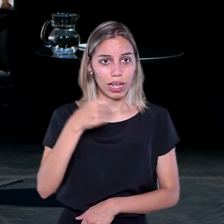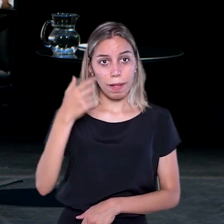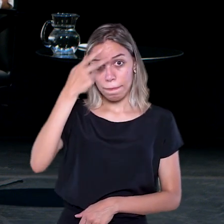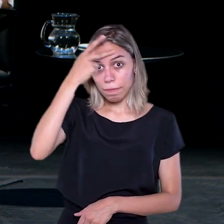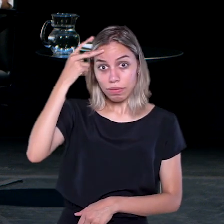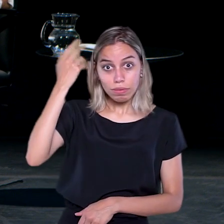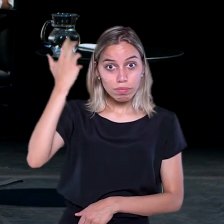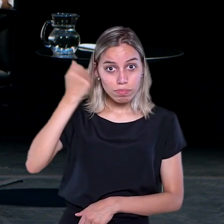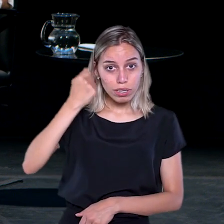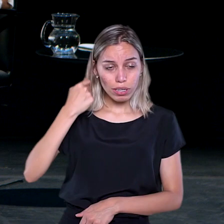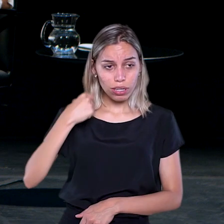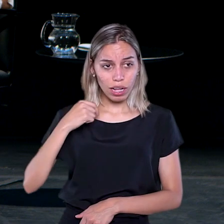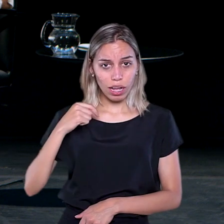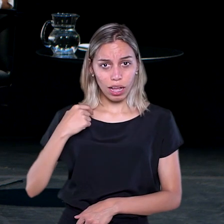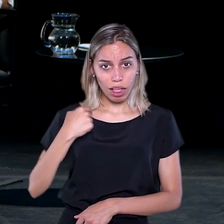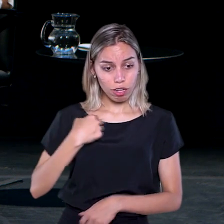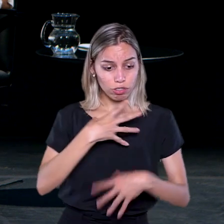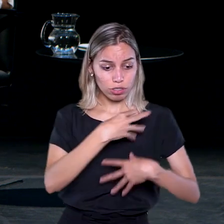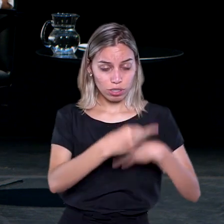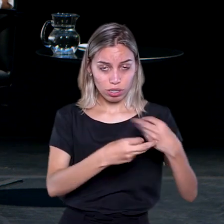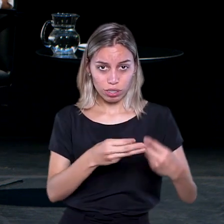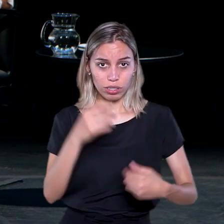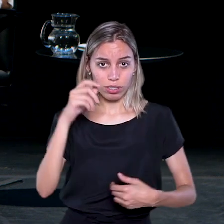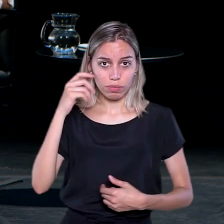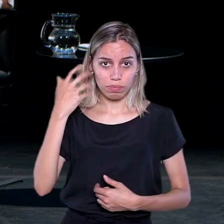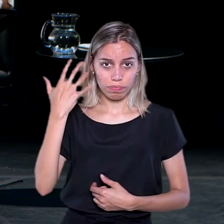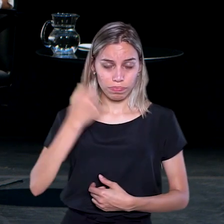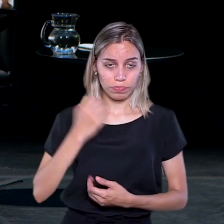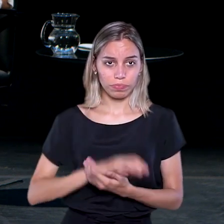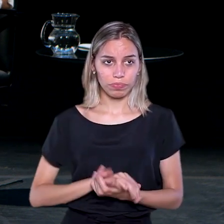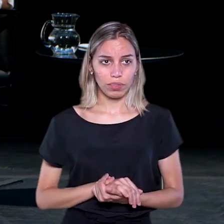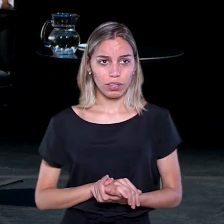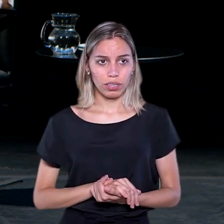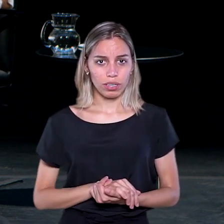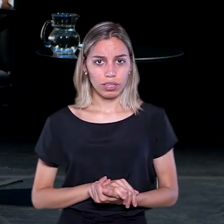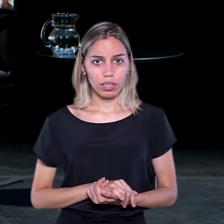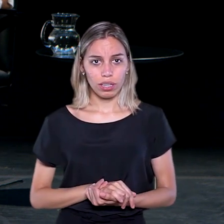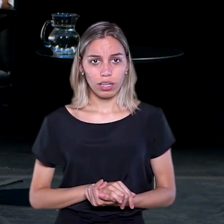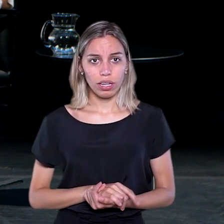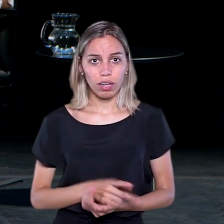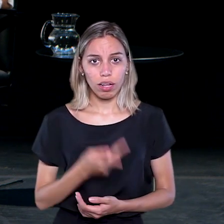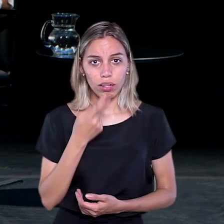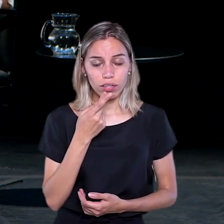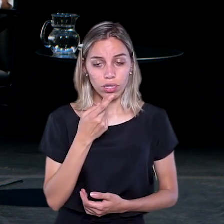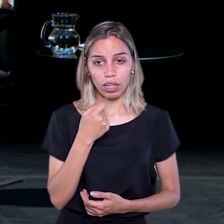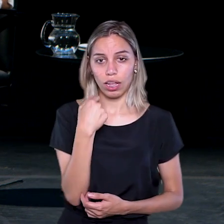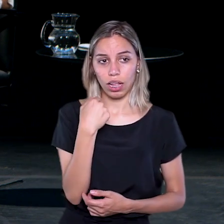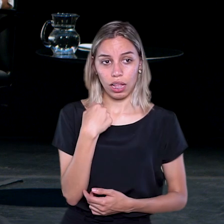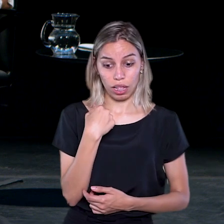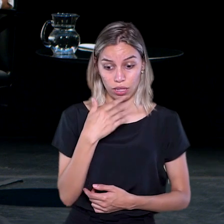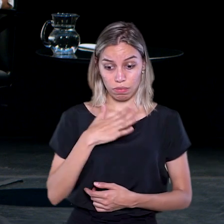branca não pode invocar a sua suposta ascendência negra para se impor nas cotas